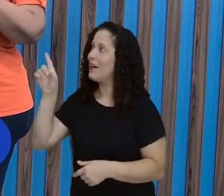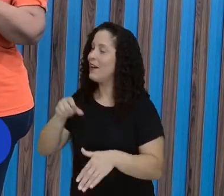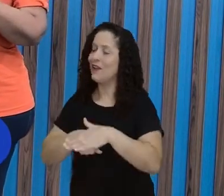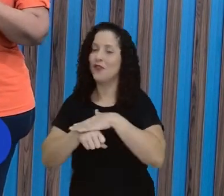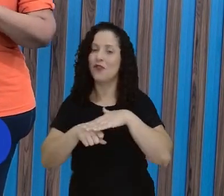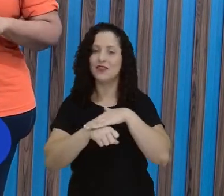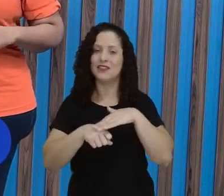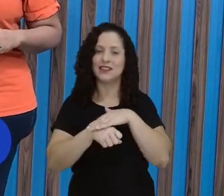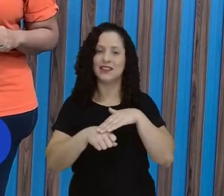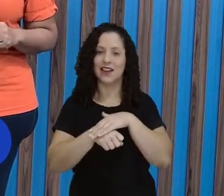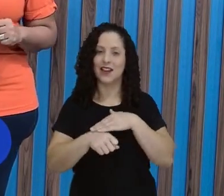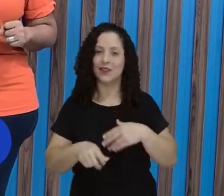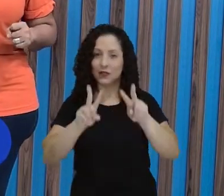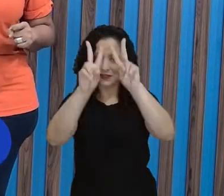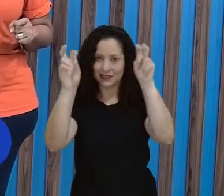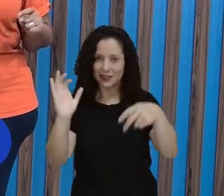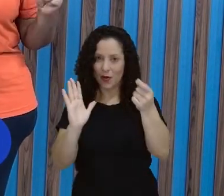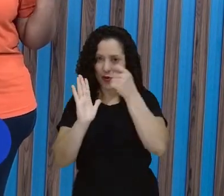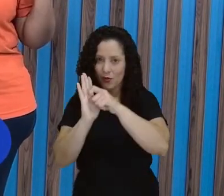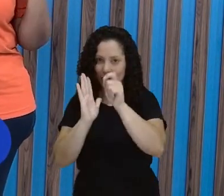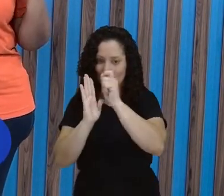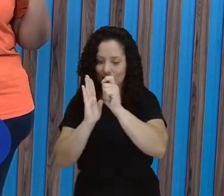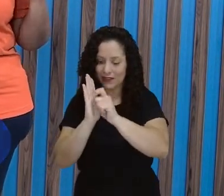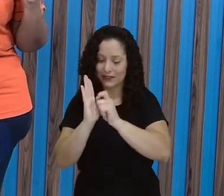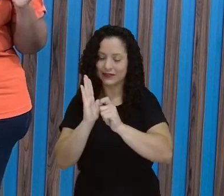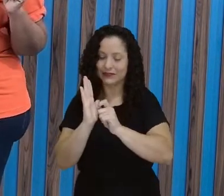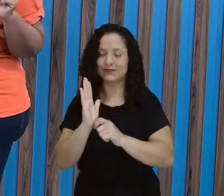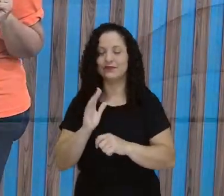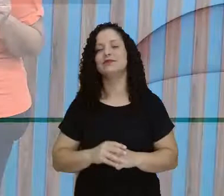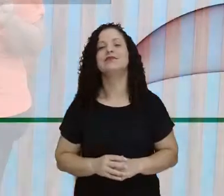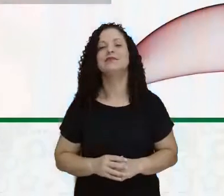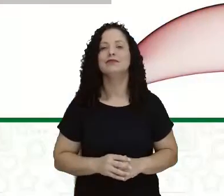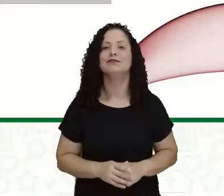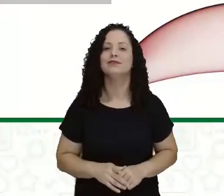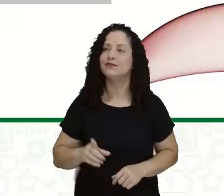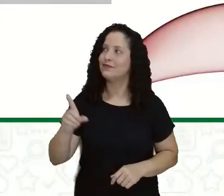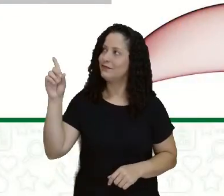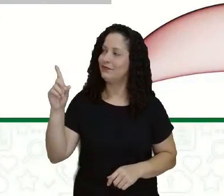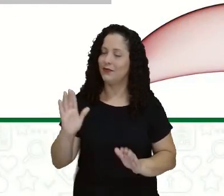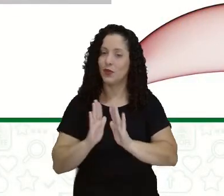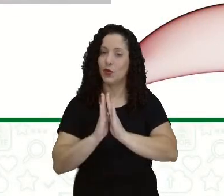a leitura do livro. Observem, esse livro se chama